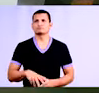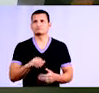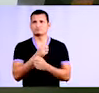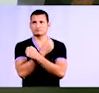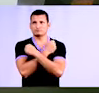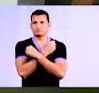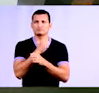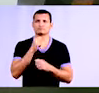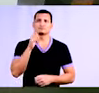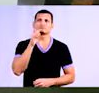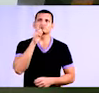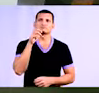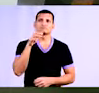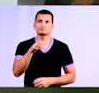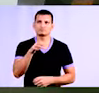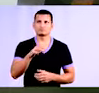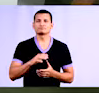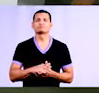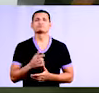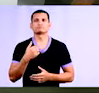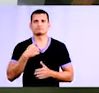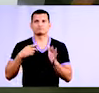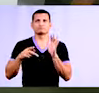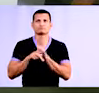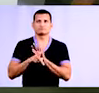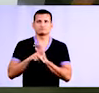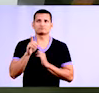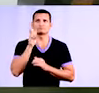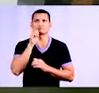natal, sabia, professor? É mesmo? Sou Olha de aí, lá. professor, tá